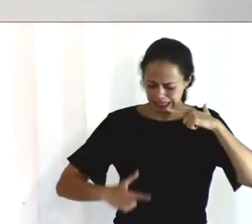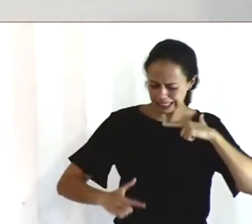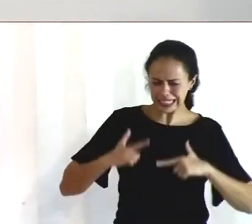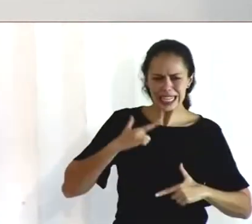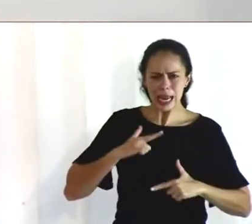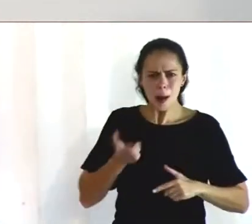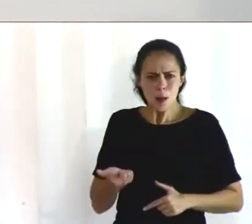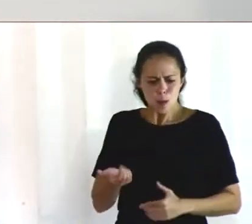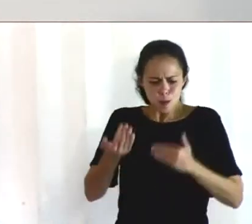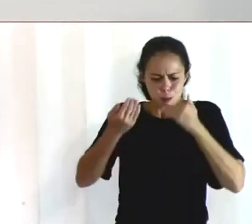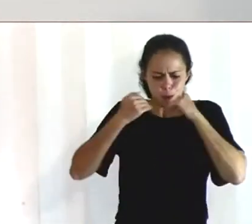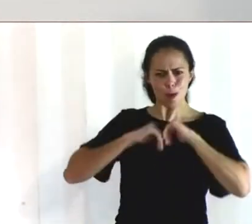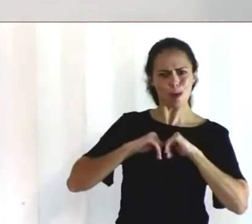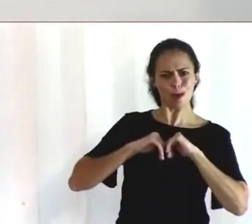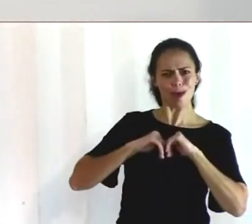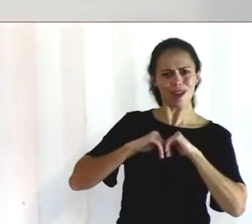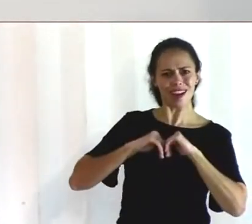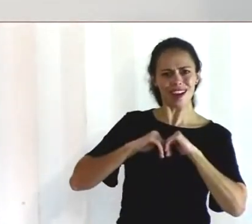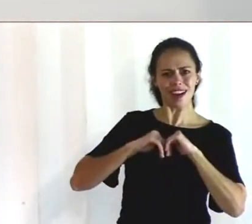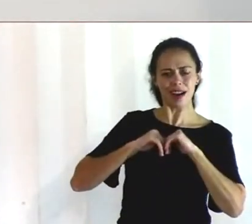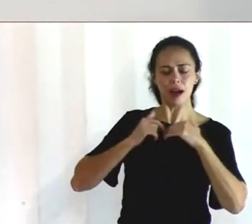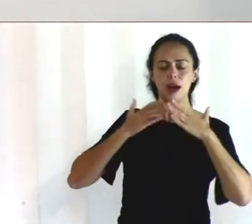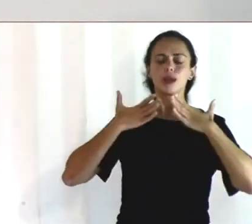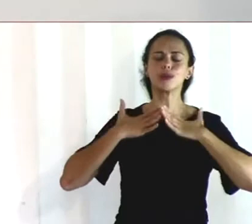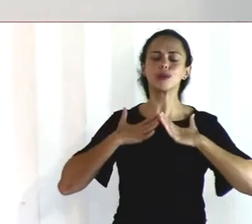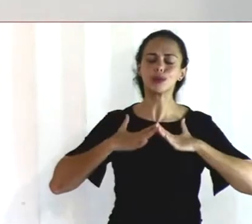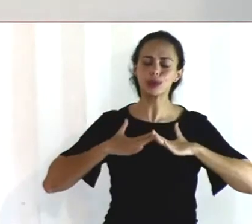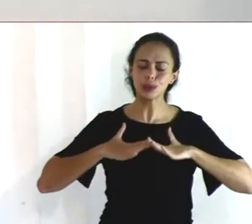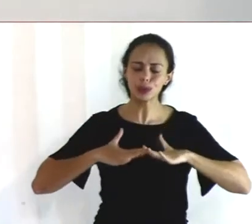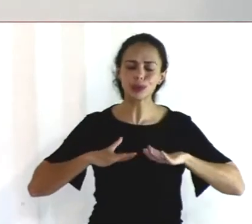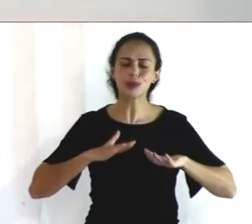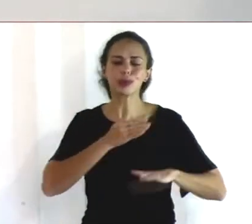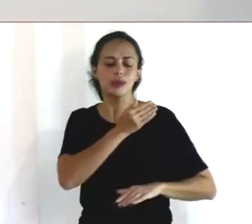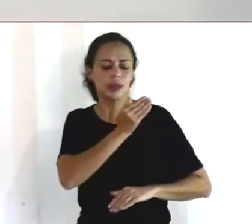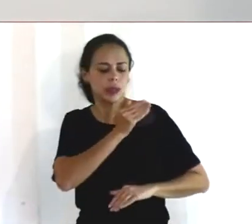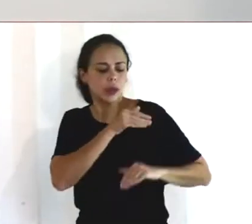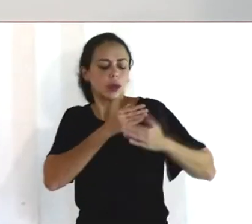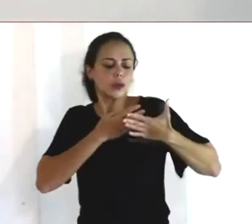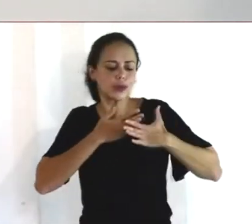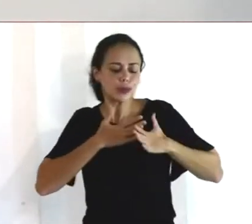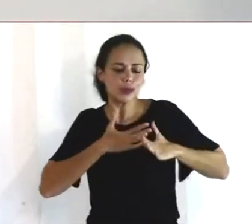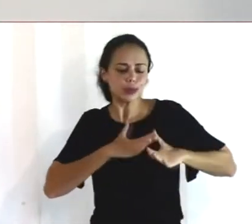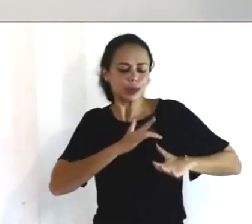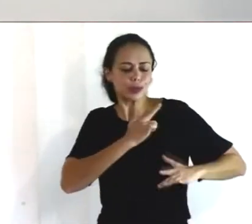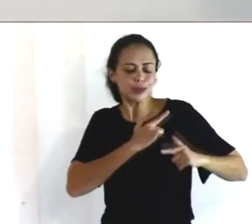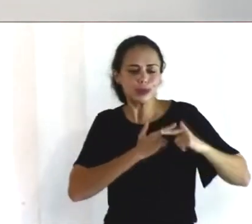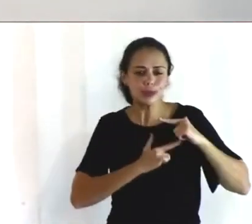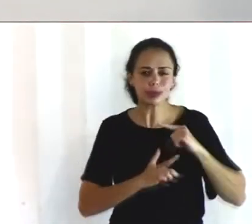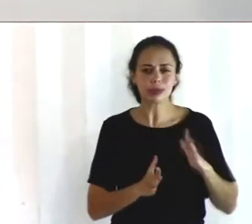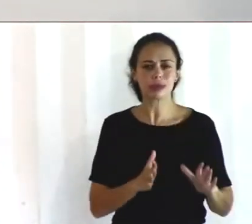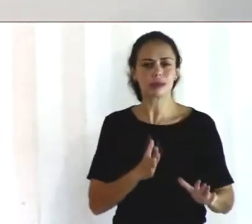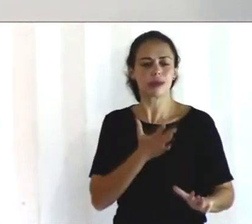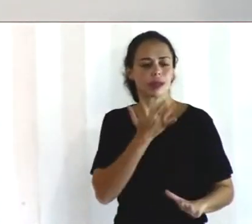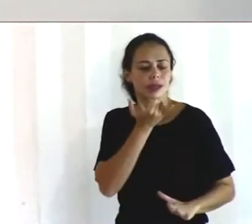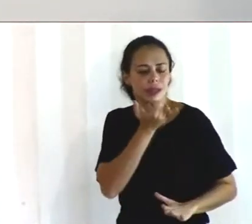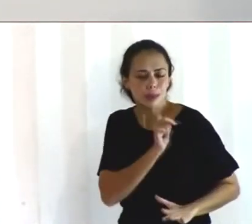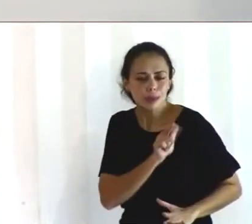cortante, certamente, mas ao longo desse tempo todo de caminhada, eu encontrei muito cristão que ama demais a sua